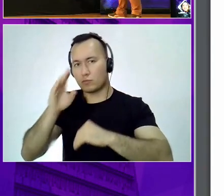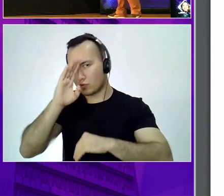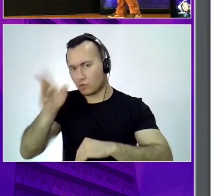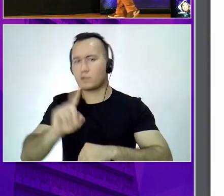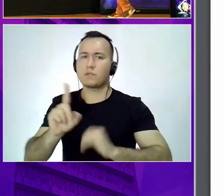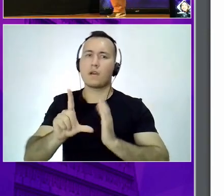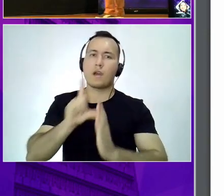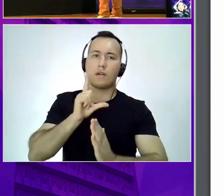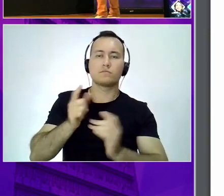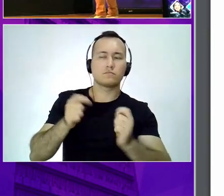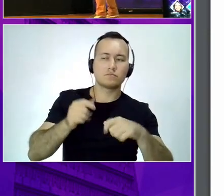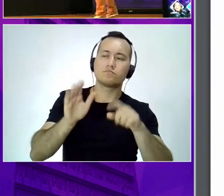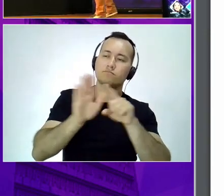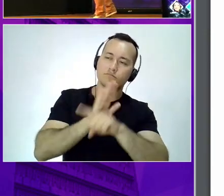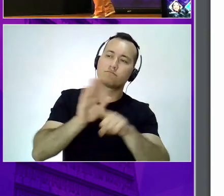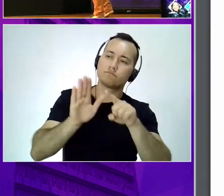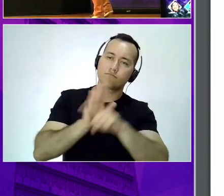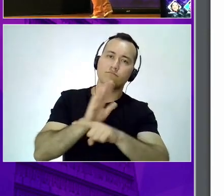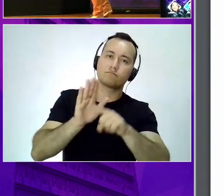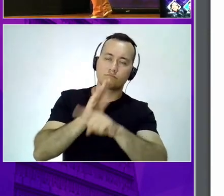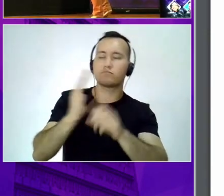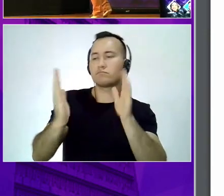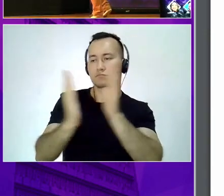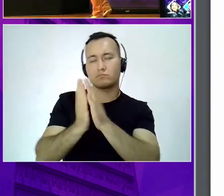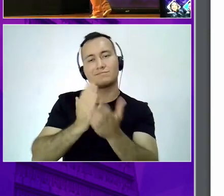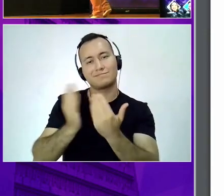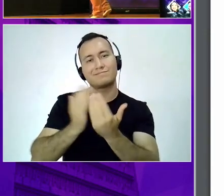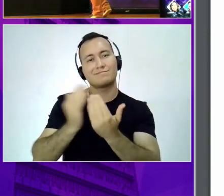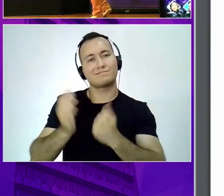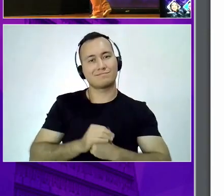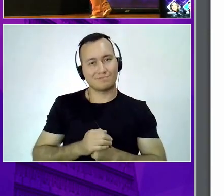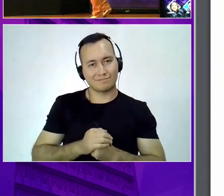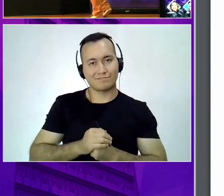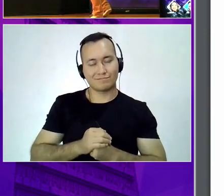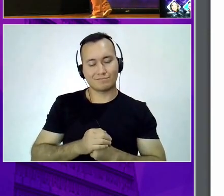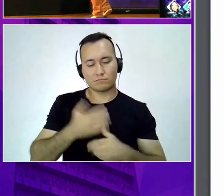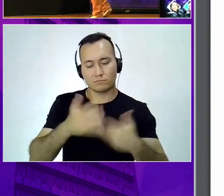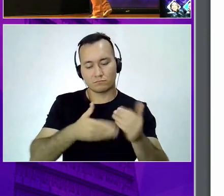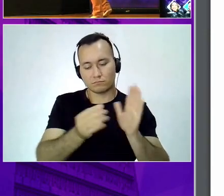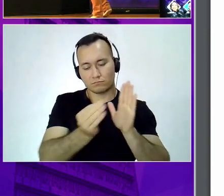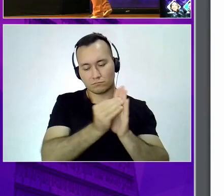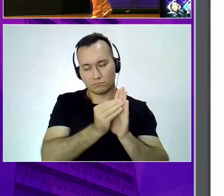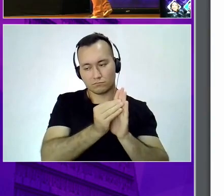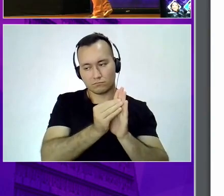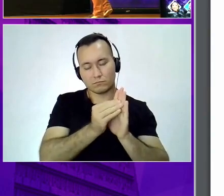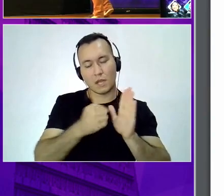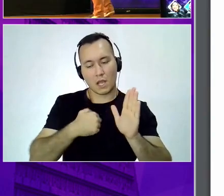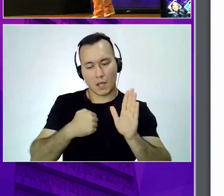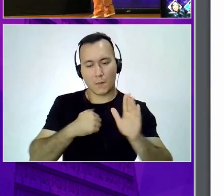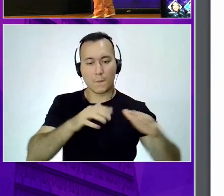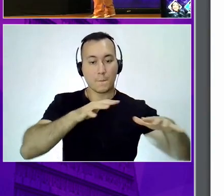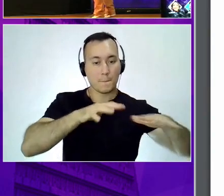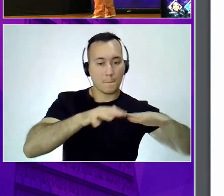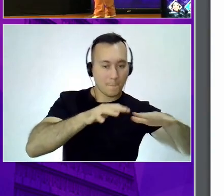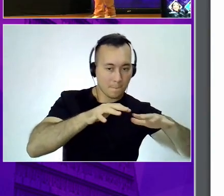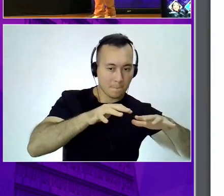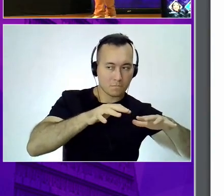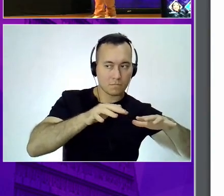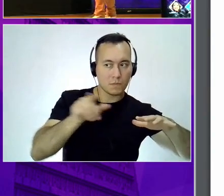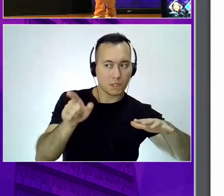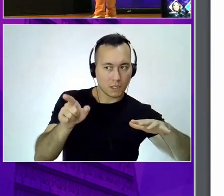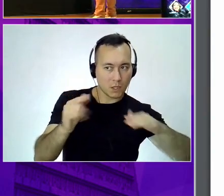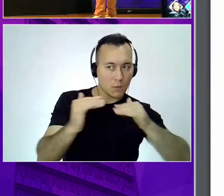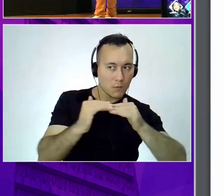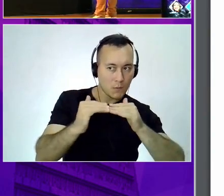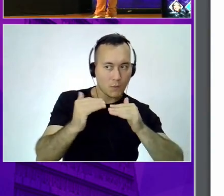você vai entender e vai trazer, cara, essas pessoas são a favor ou contra o movimento, né? Então você vai categorizar aqui em cima qual é a opinião